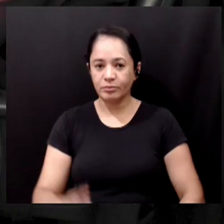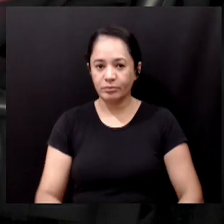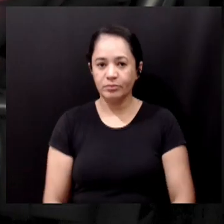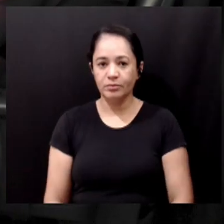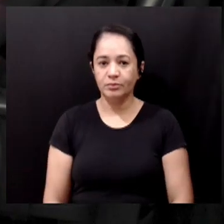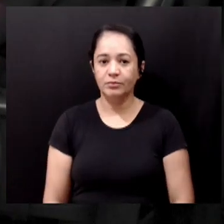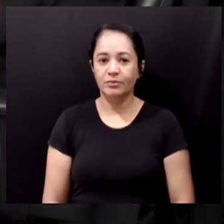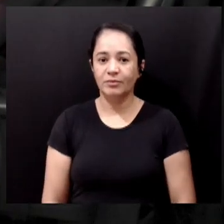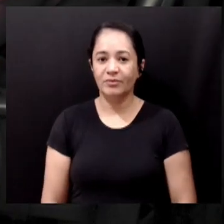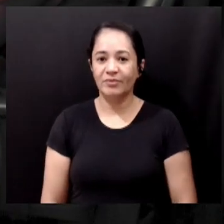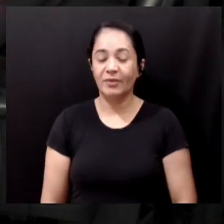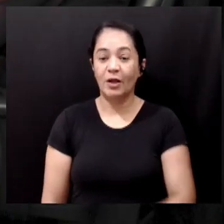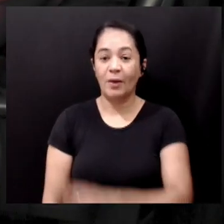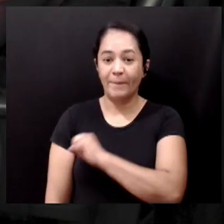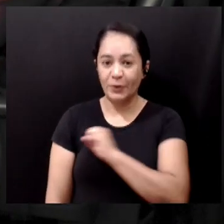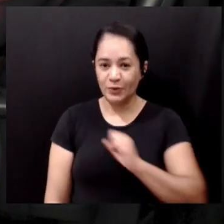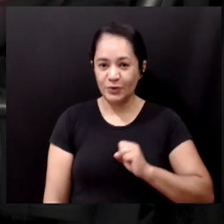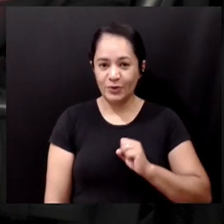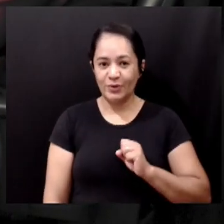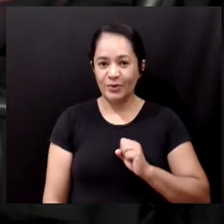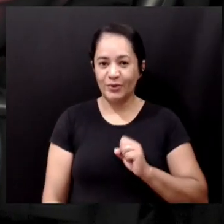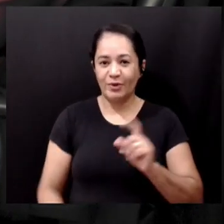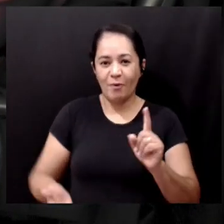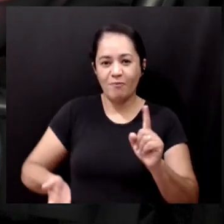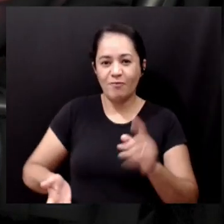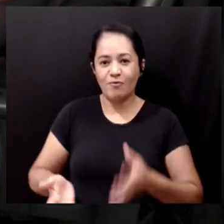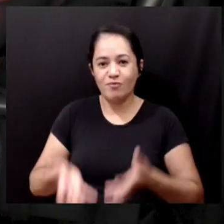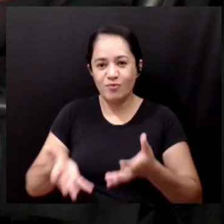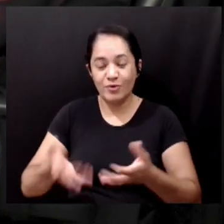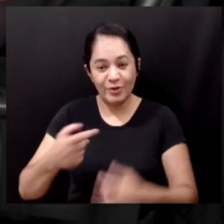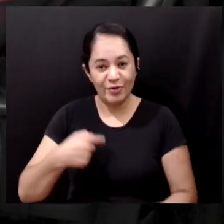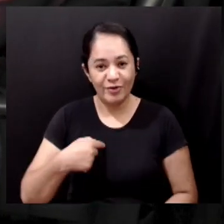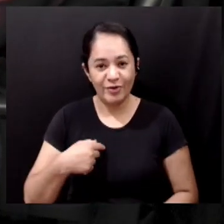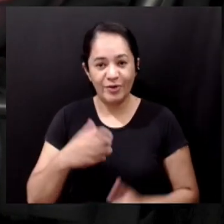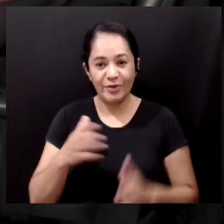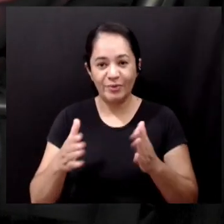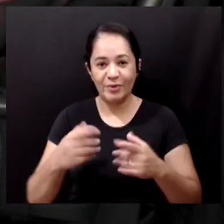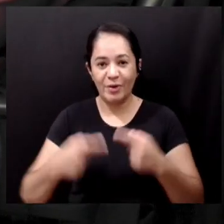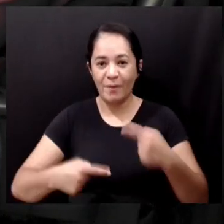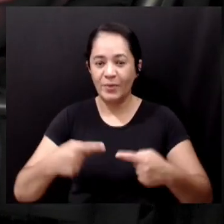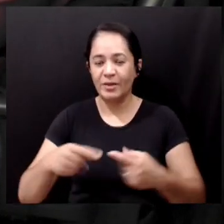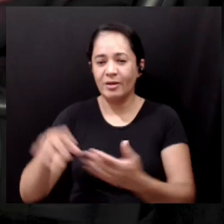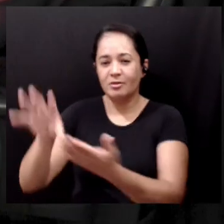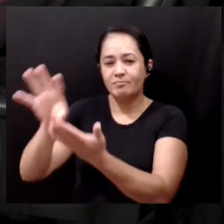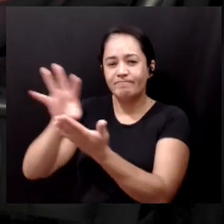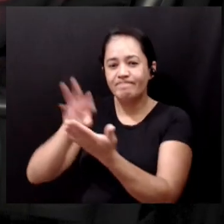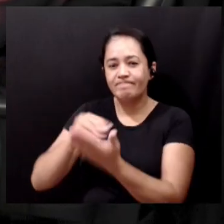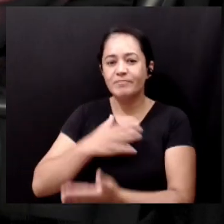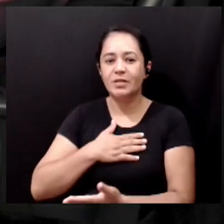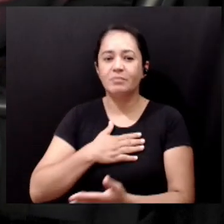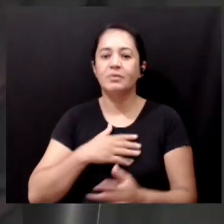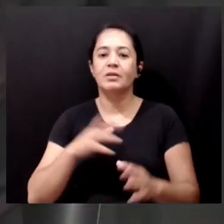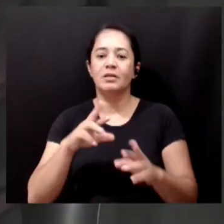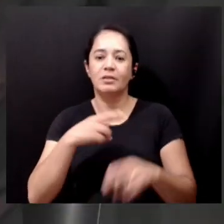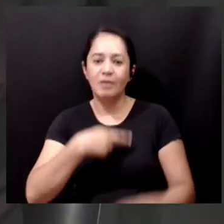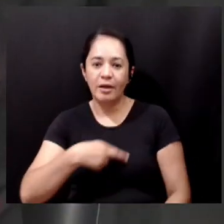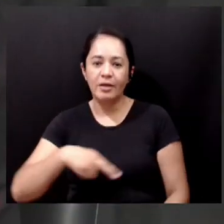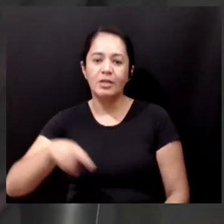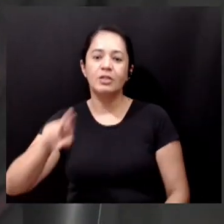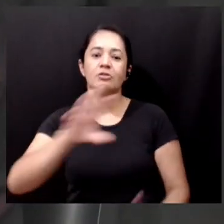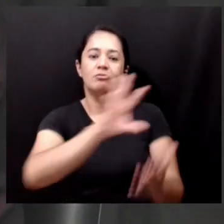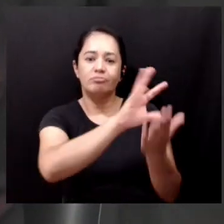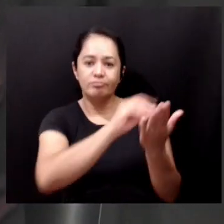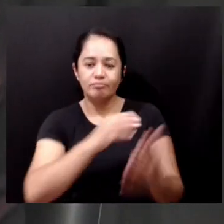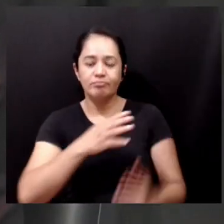me incentivou. Ele, na parte política, ele é uma inspiração. Na parte religiosa, ele também é uma inspiração também, que vem para